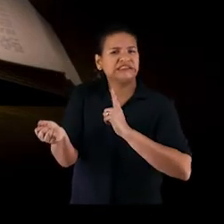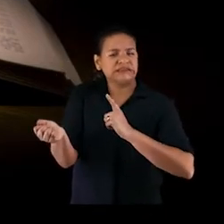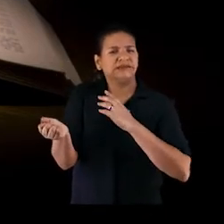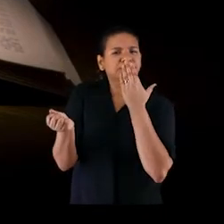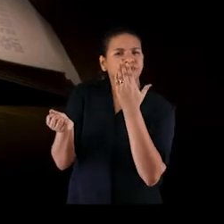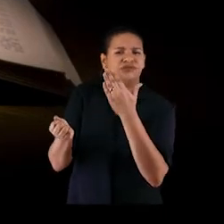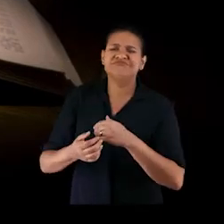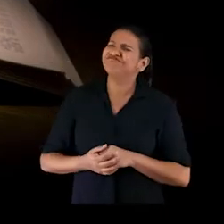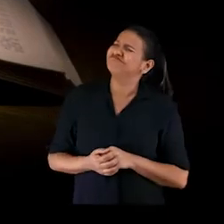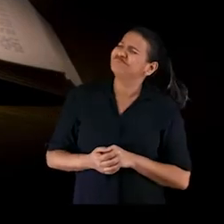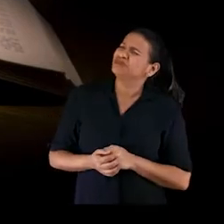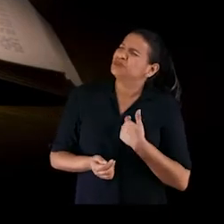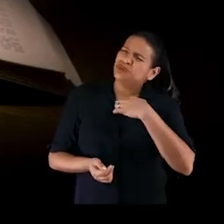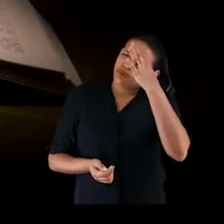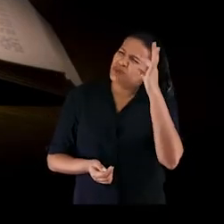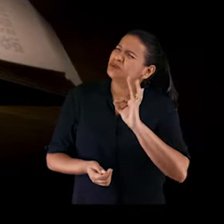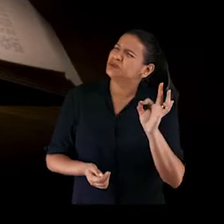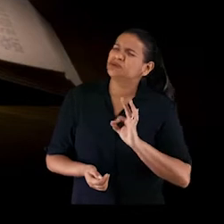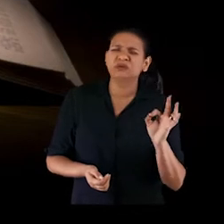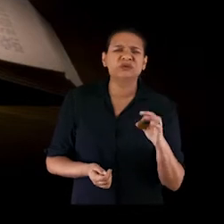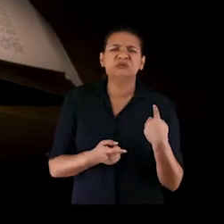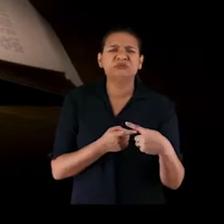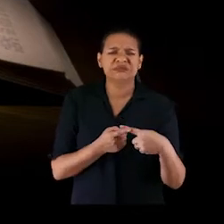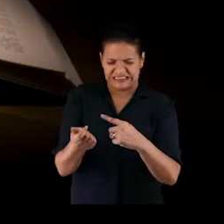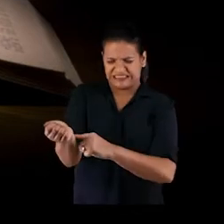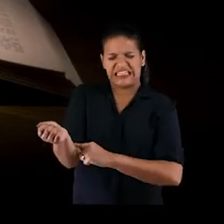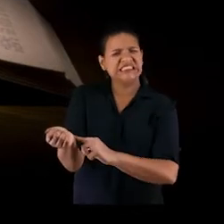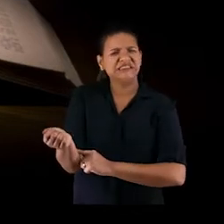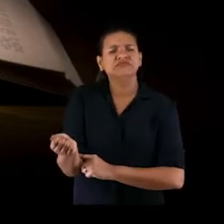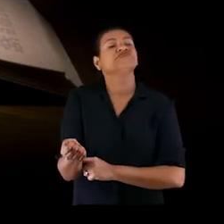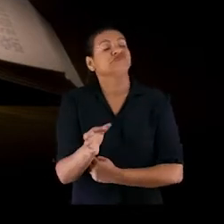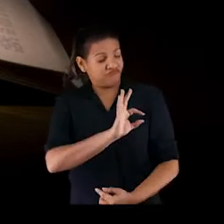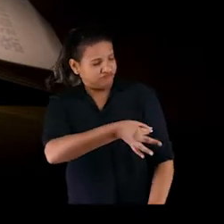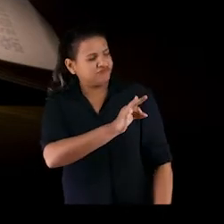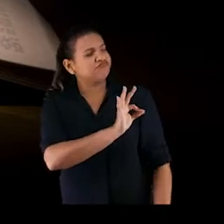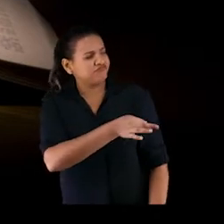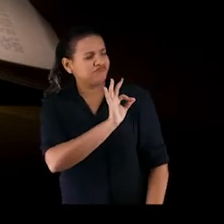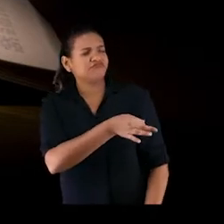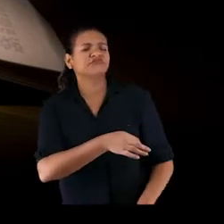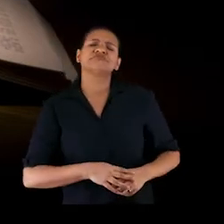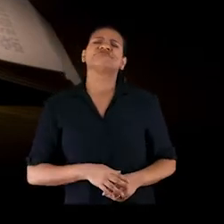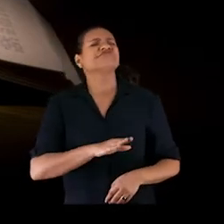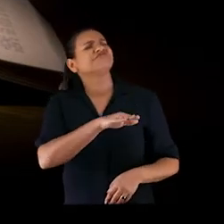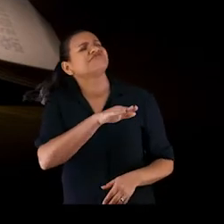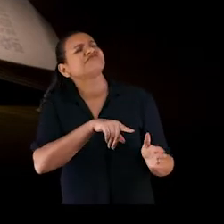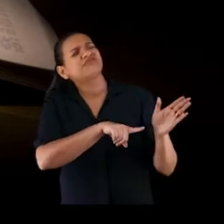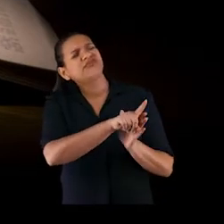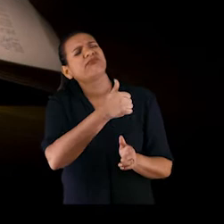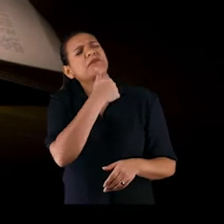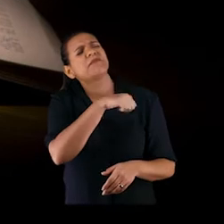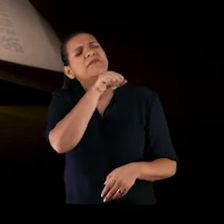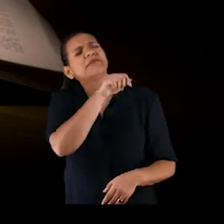como isso era possível, a questão do sangue, mas era. O pai garantira. Perguntara à mãe